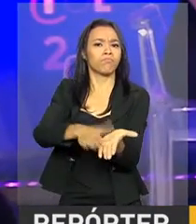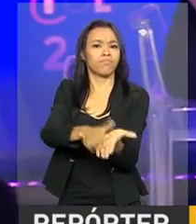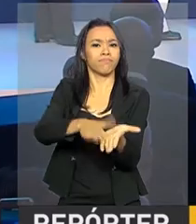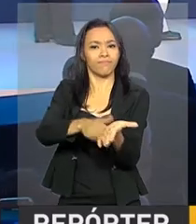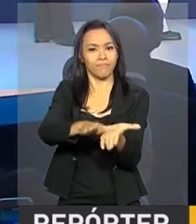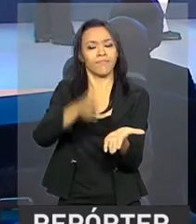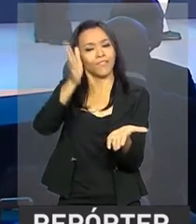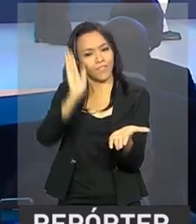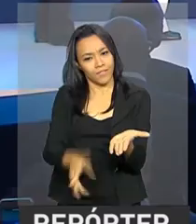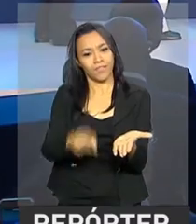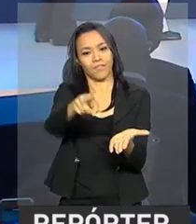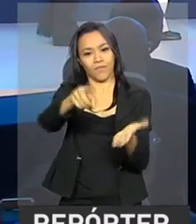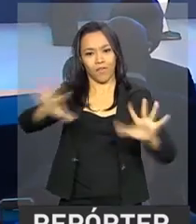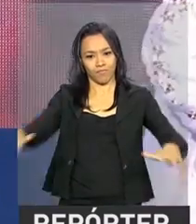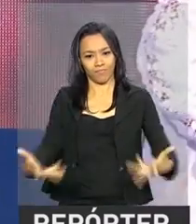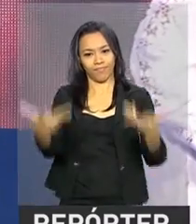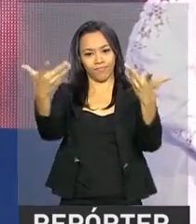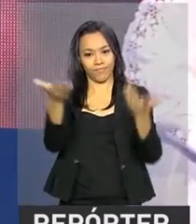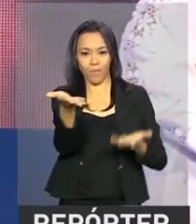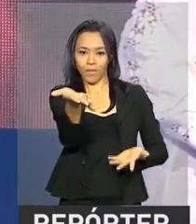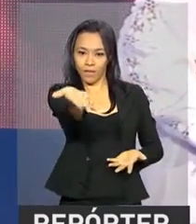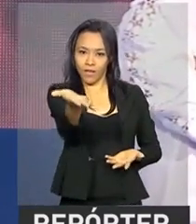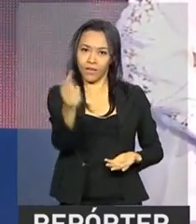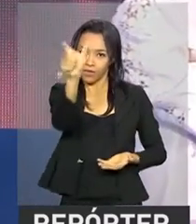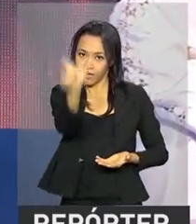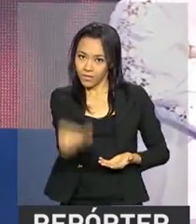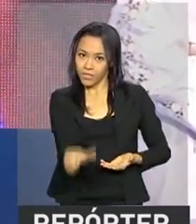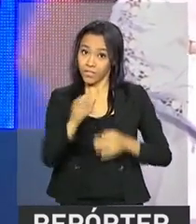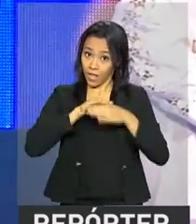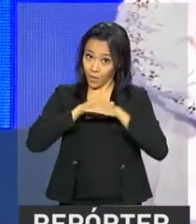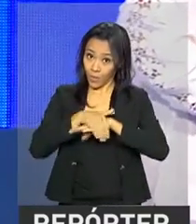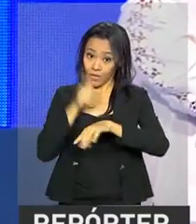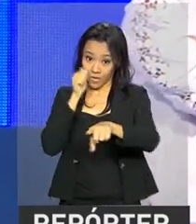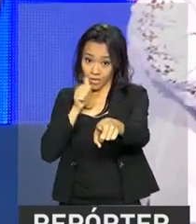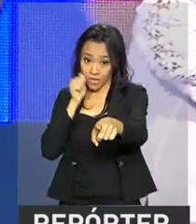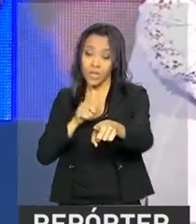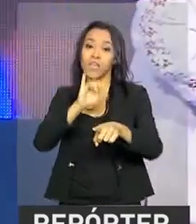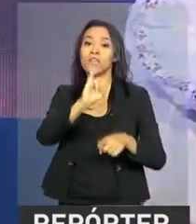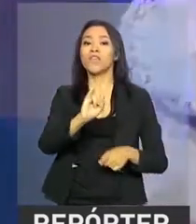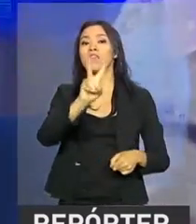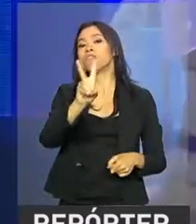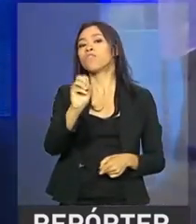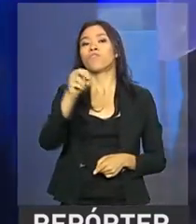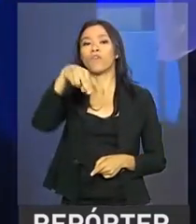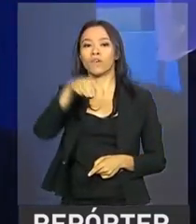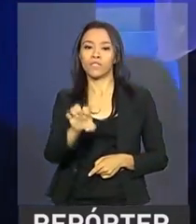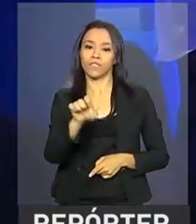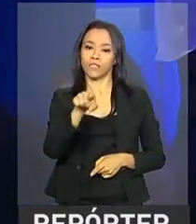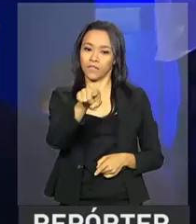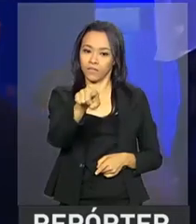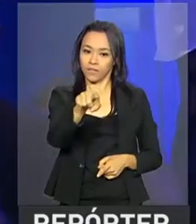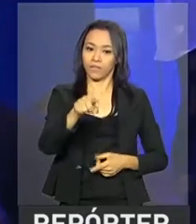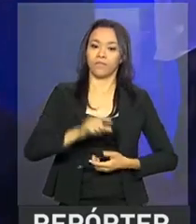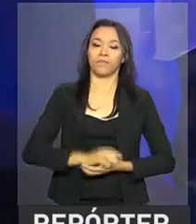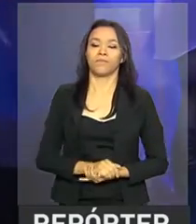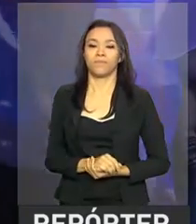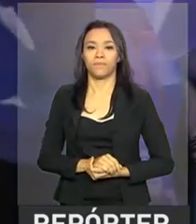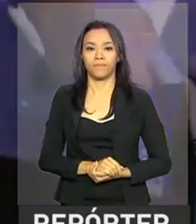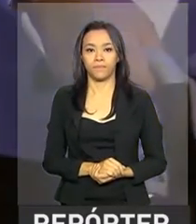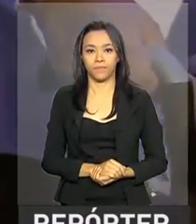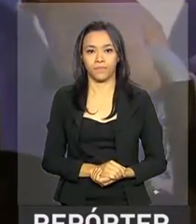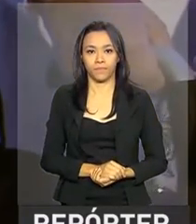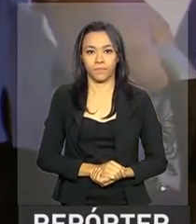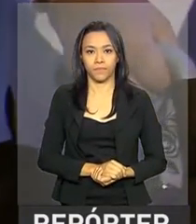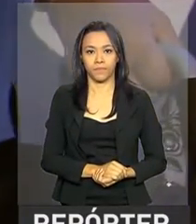da ordem do mérito cultural a grande homenageada da noite foi dona ivone lara que mexe com